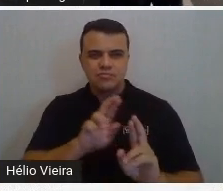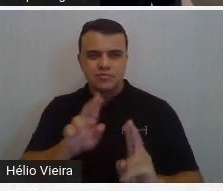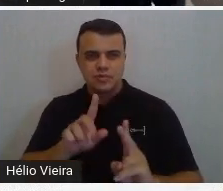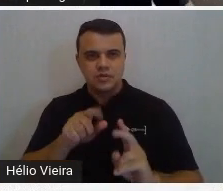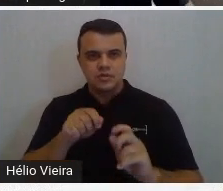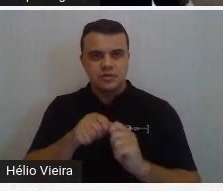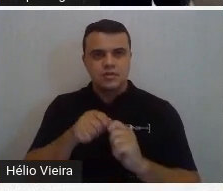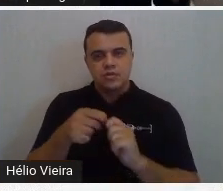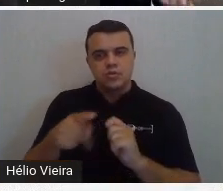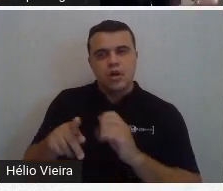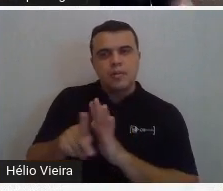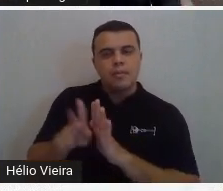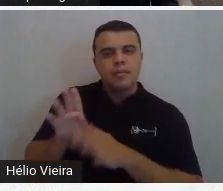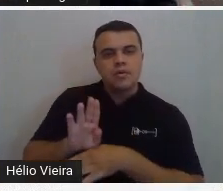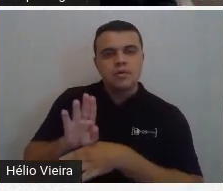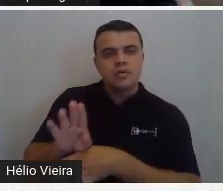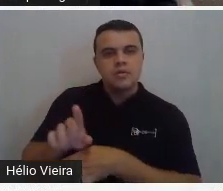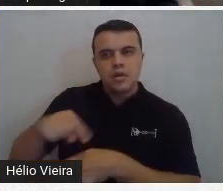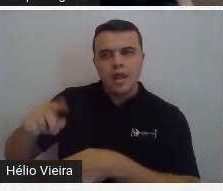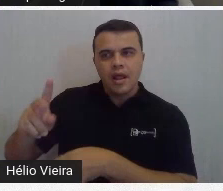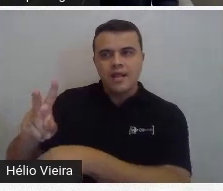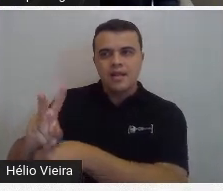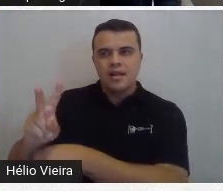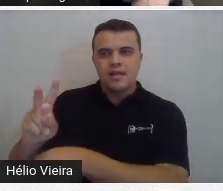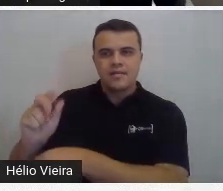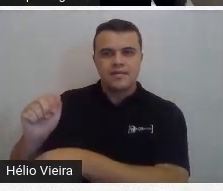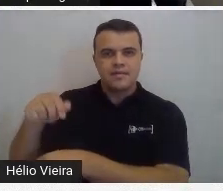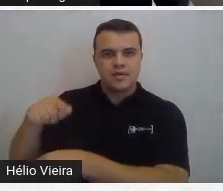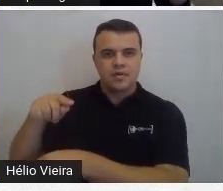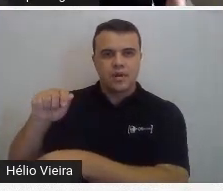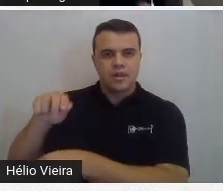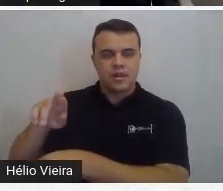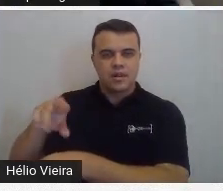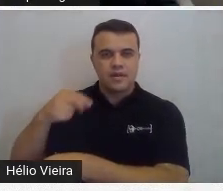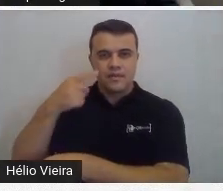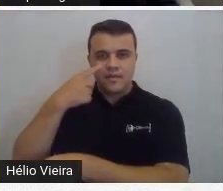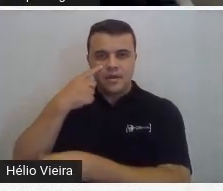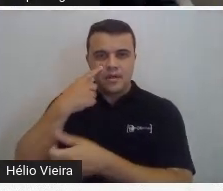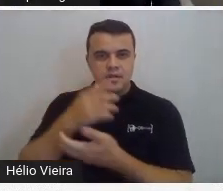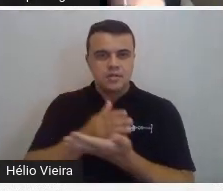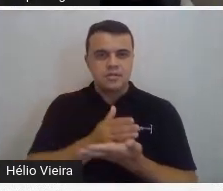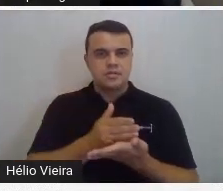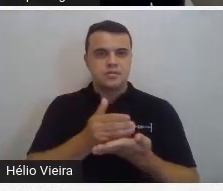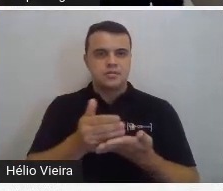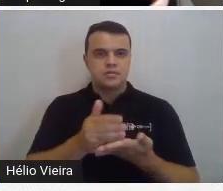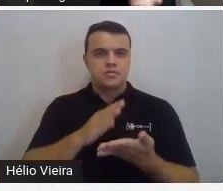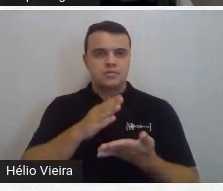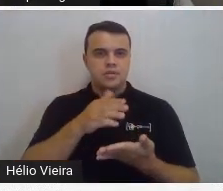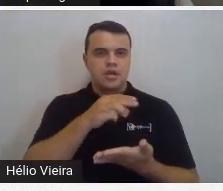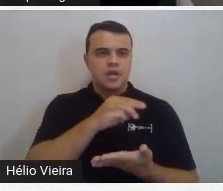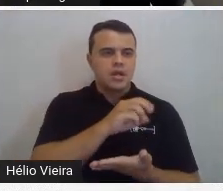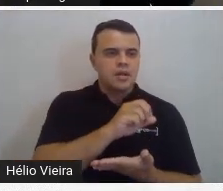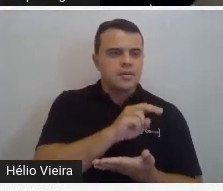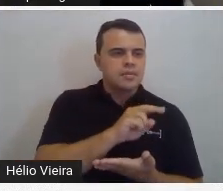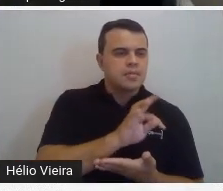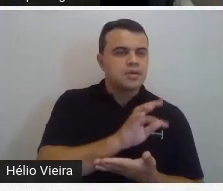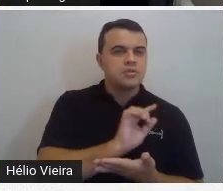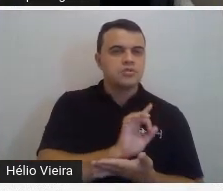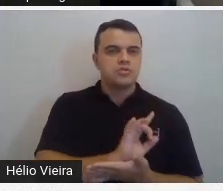suas próprias contribuições para as vanguardas, e vimos aqui o início das vanguardas com Mante, que é apenas